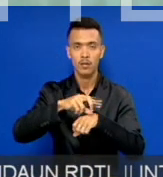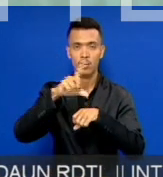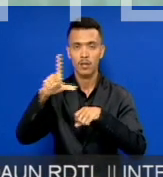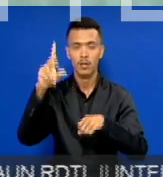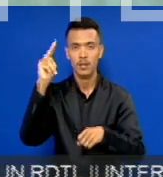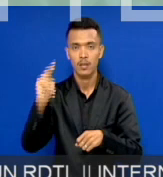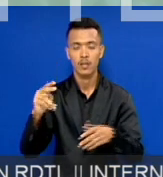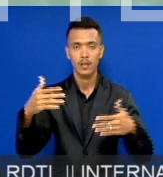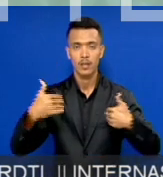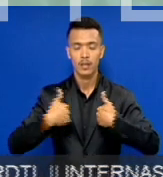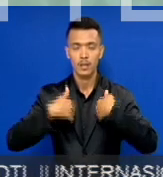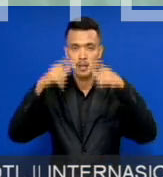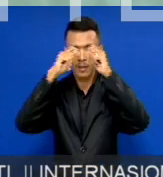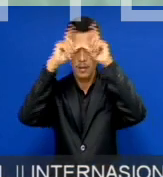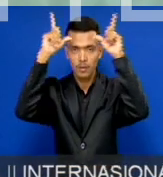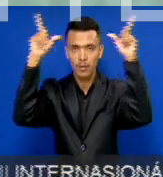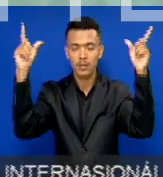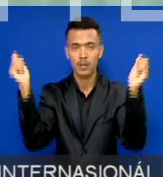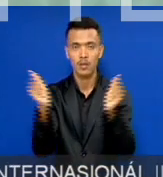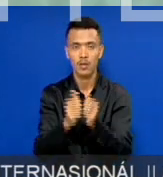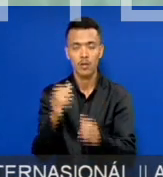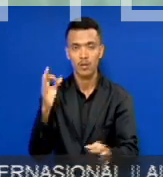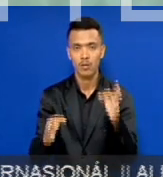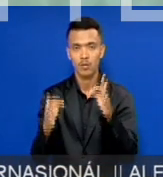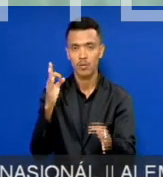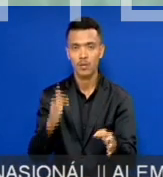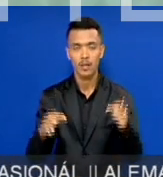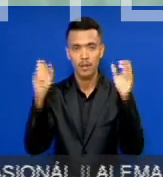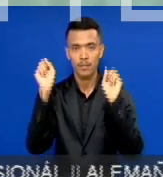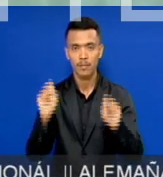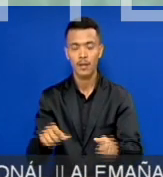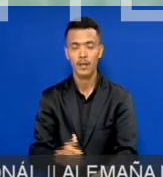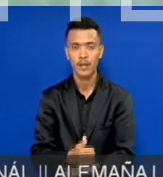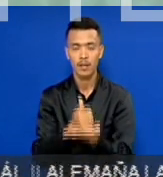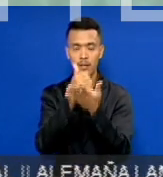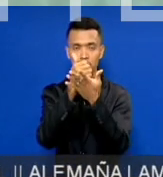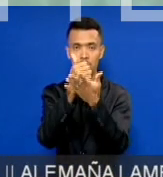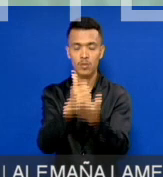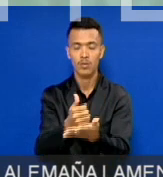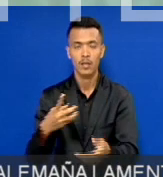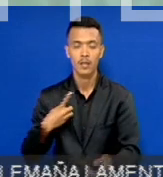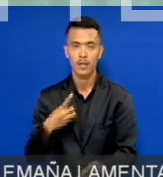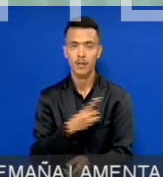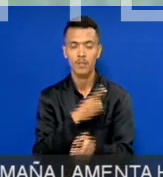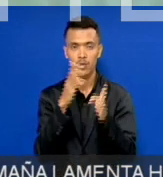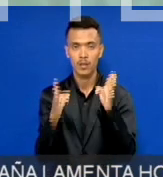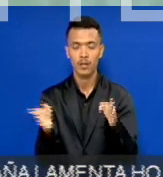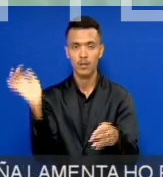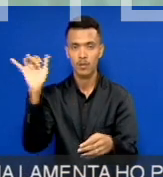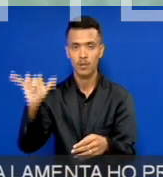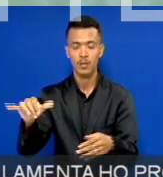a Timor-Leste, com o para bele ajuda mos a deputado Cira Nebe